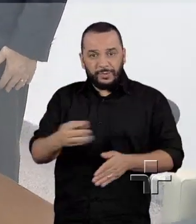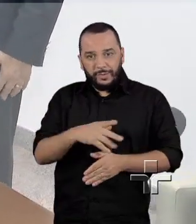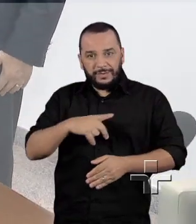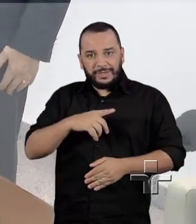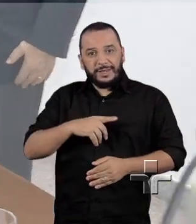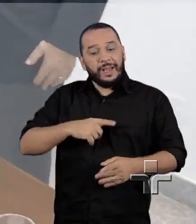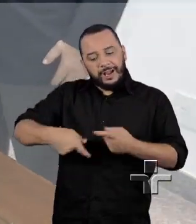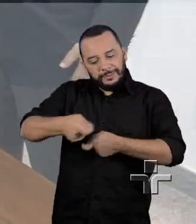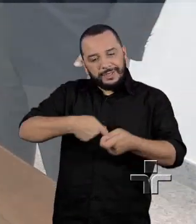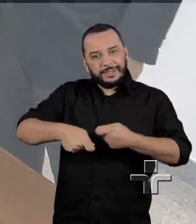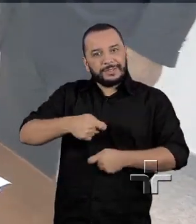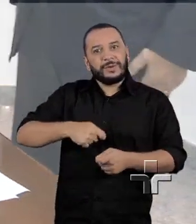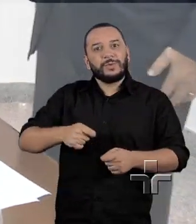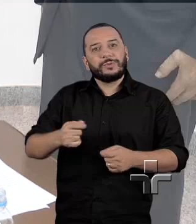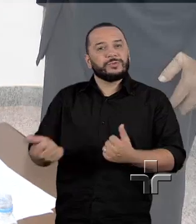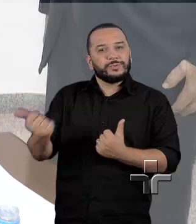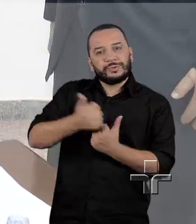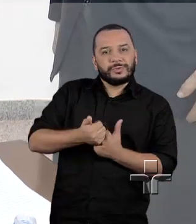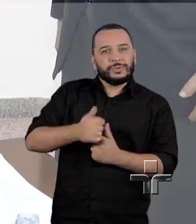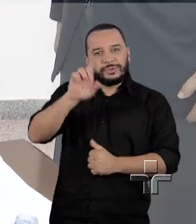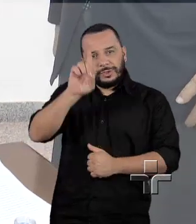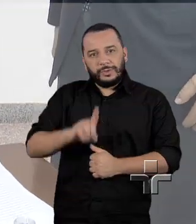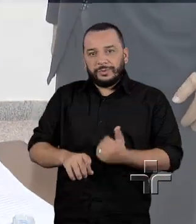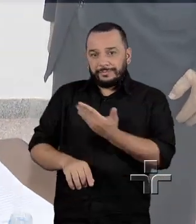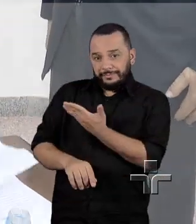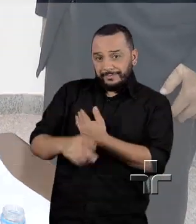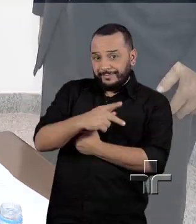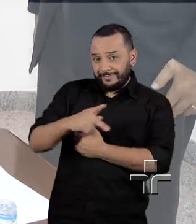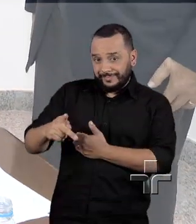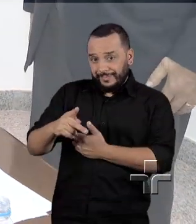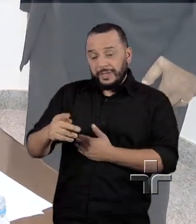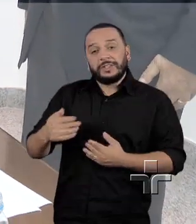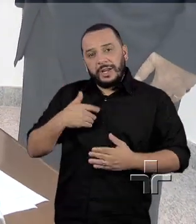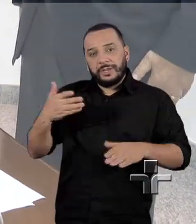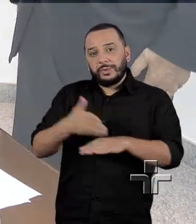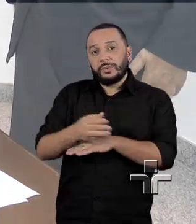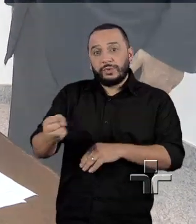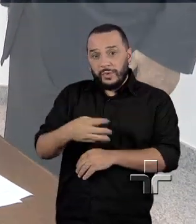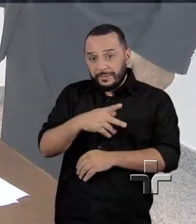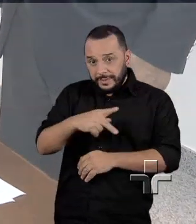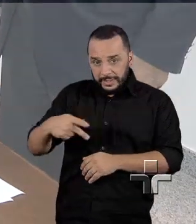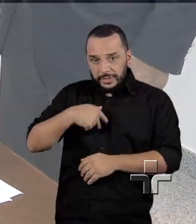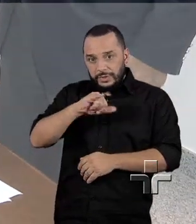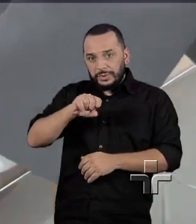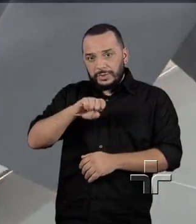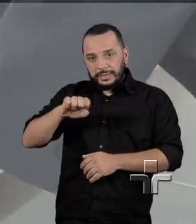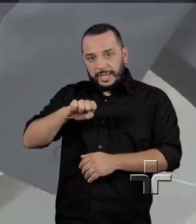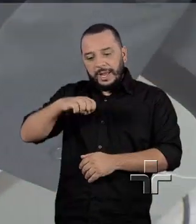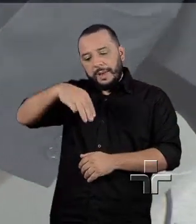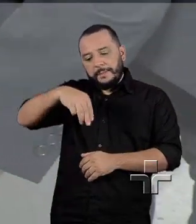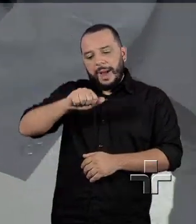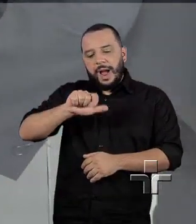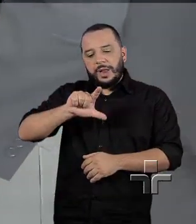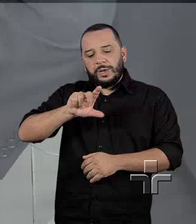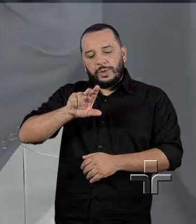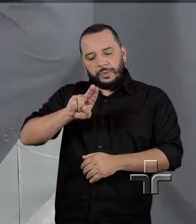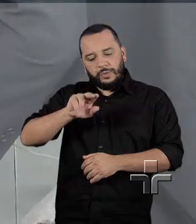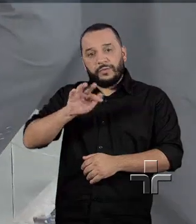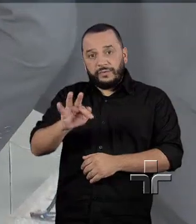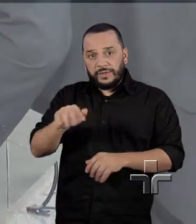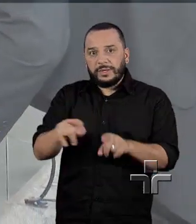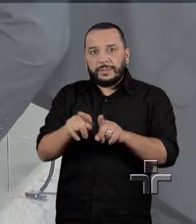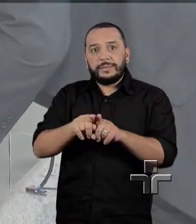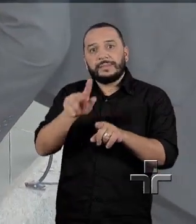na administração. A Fundação Padre Anchieta deu posse hoje ao novo presidente, José Roberto Maluf, e ao novo presidente do